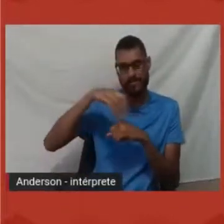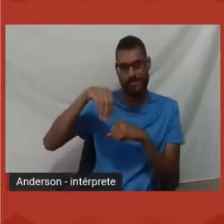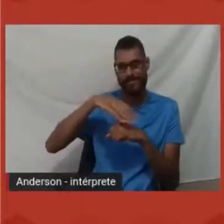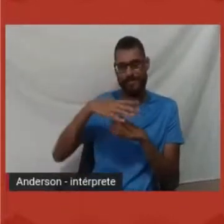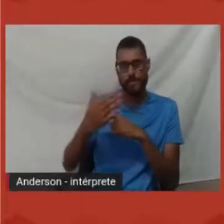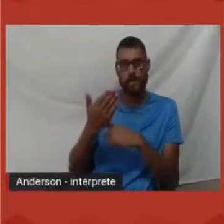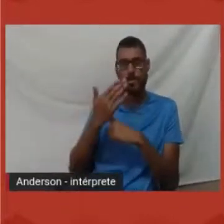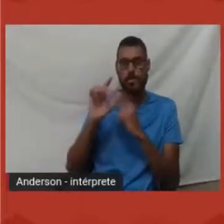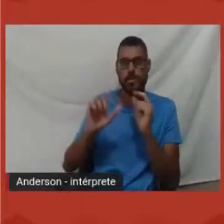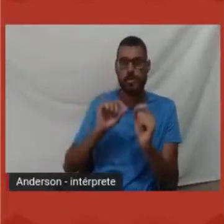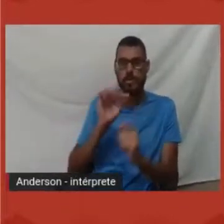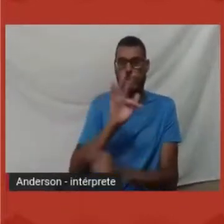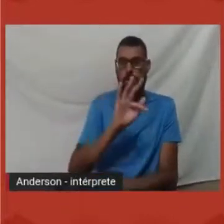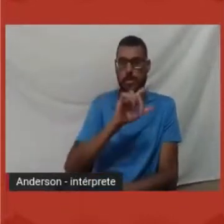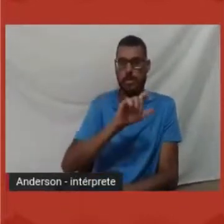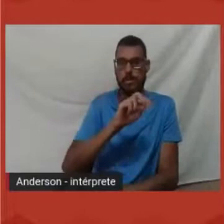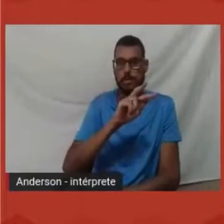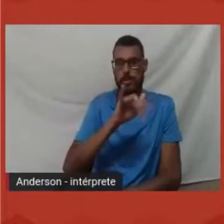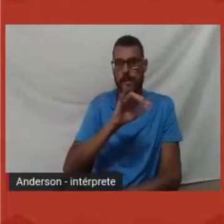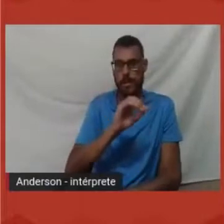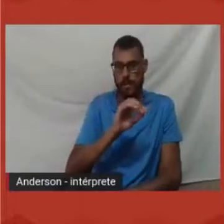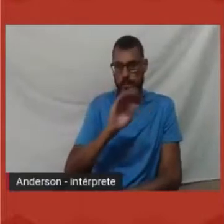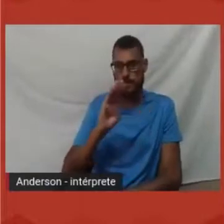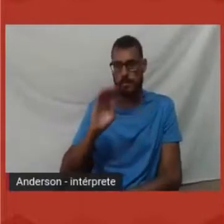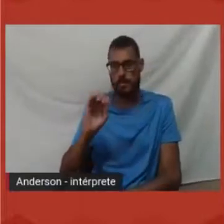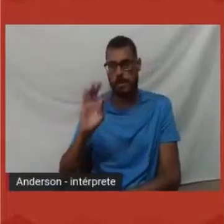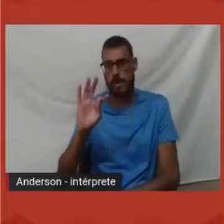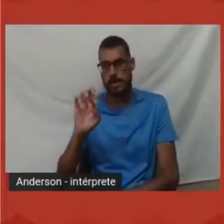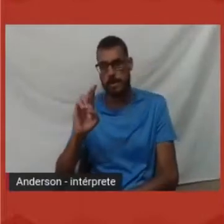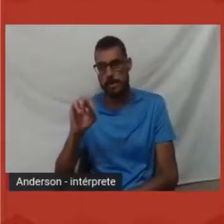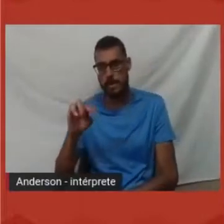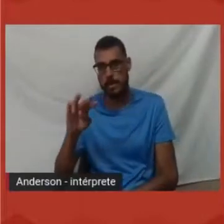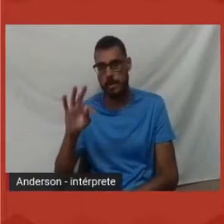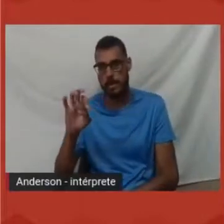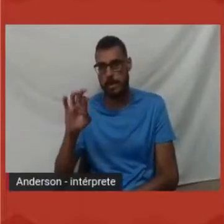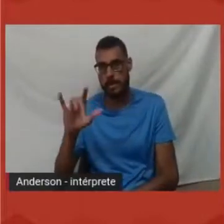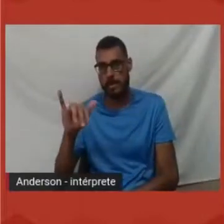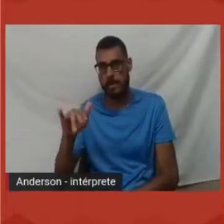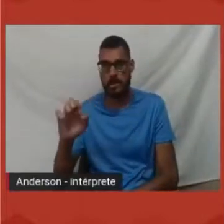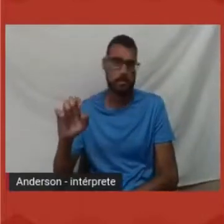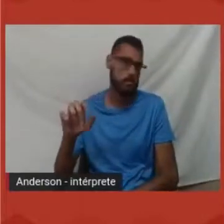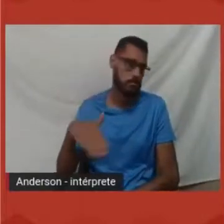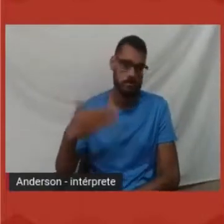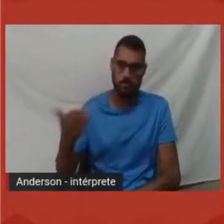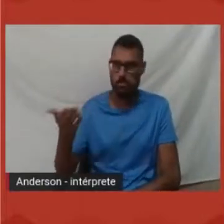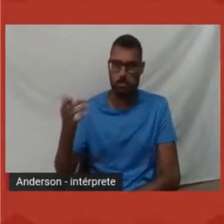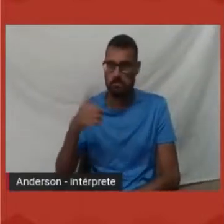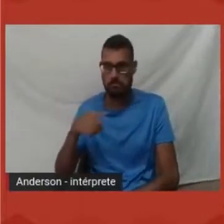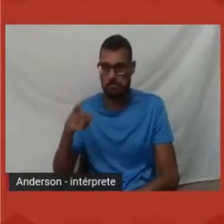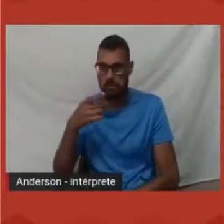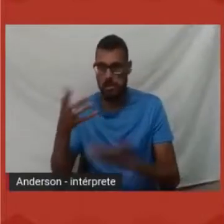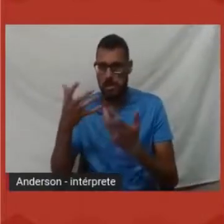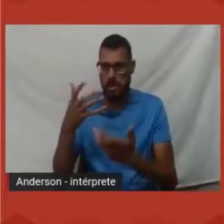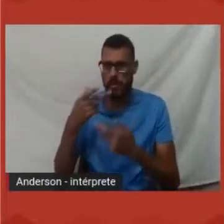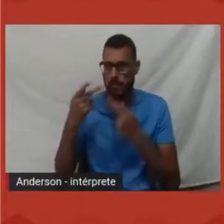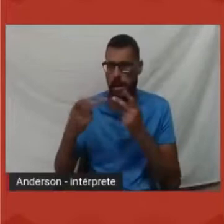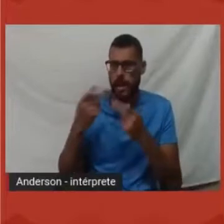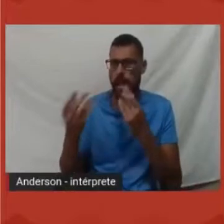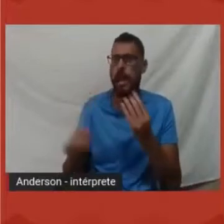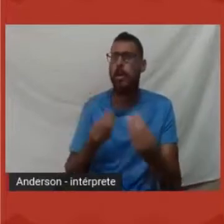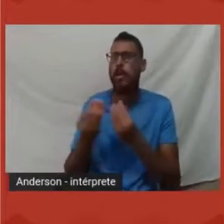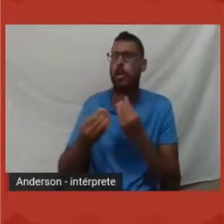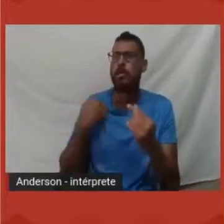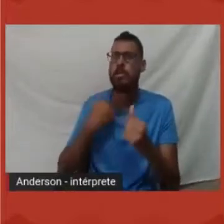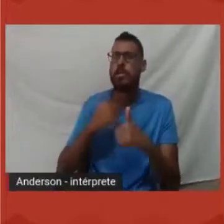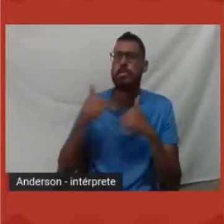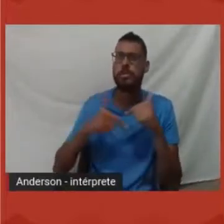o Flávio, o Paterlini, se algum de vocês dois gostaria de colocar aqui para eles como que vai ser a dinâmica aqui do nosso trabalho e